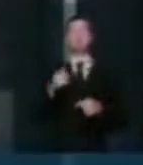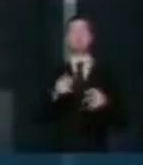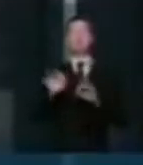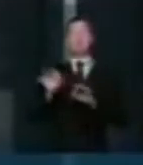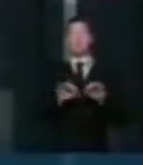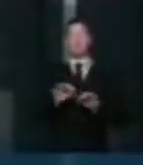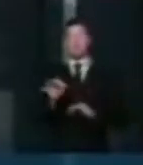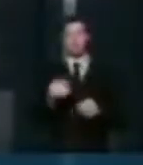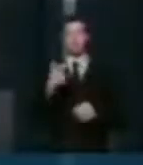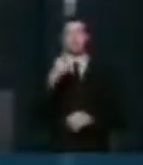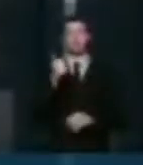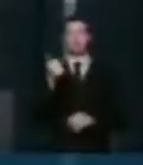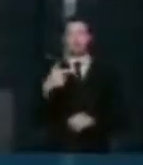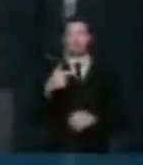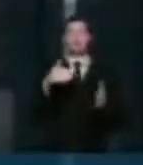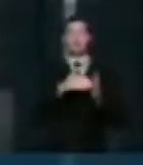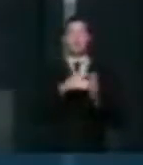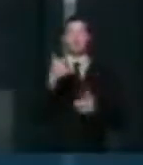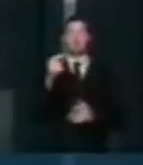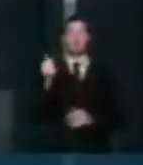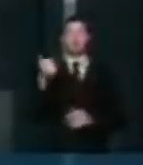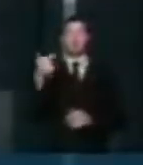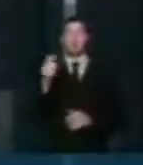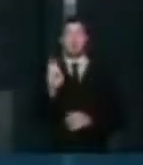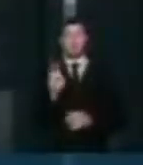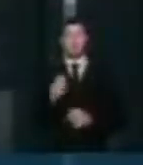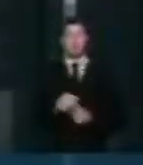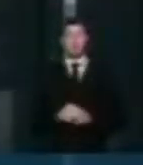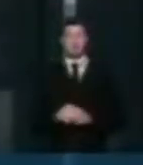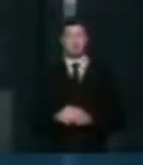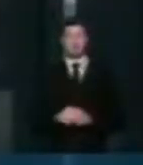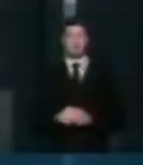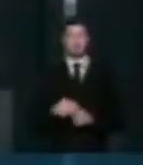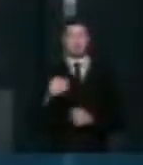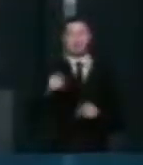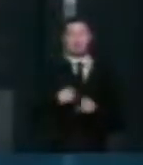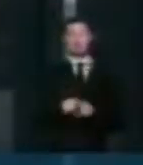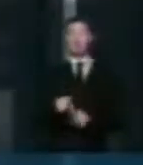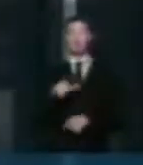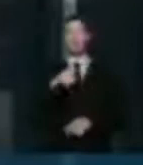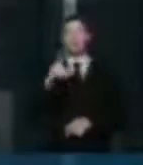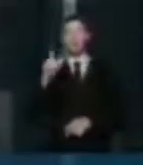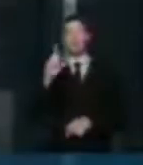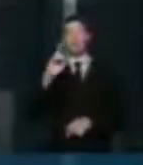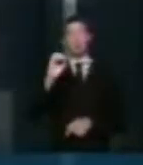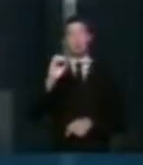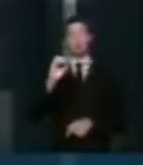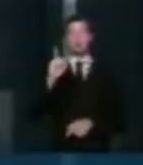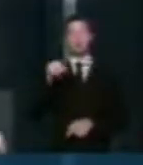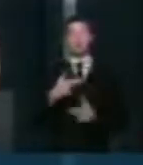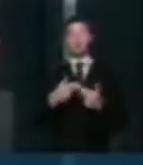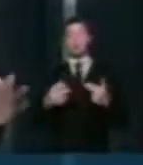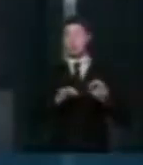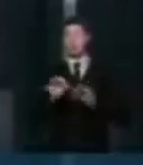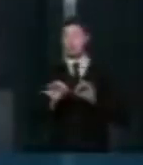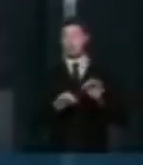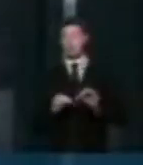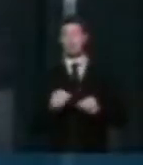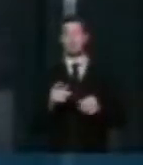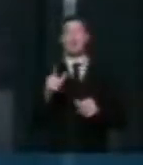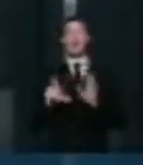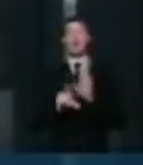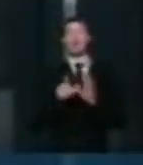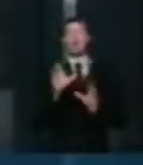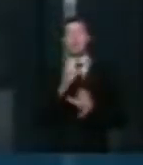anos de 2012 e 2015. Sem contar que cabe à LDO, outro importante instrumento de planejamento, estabelecer a política